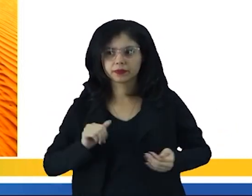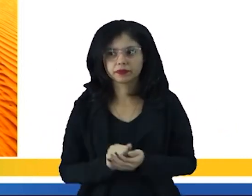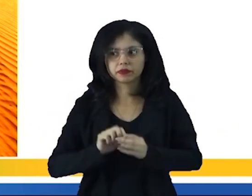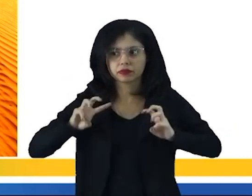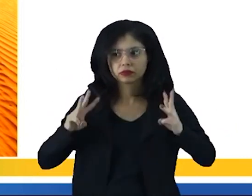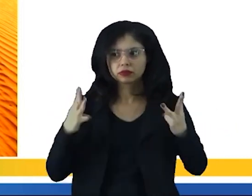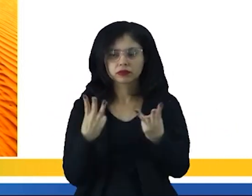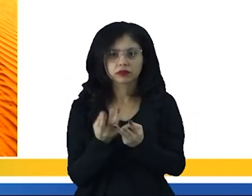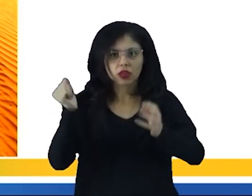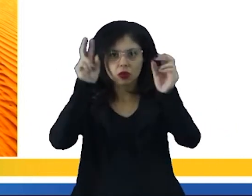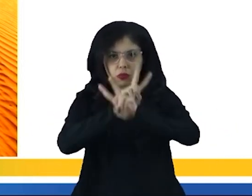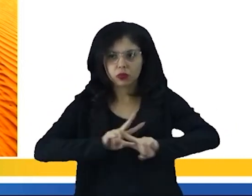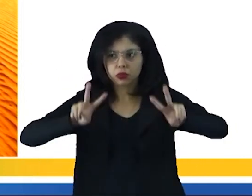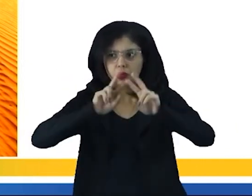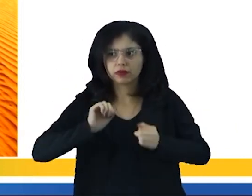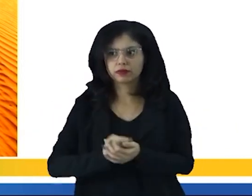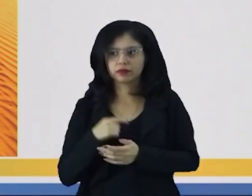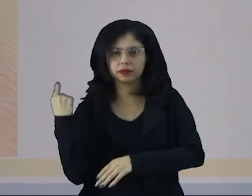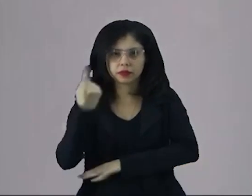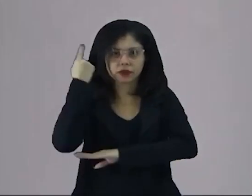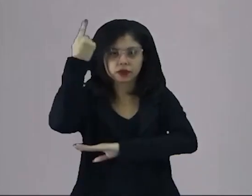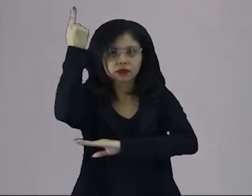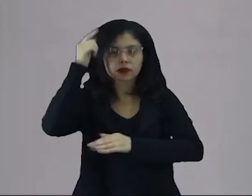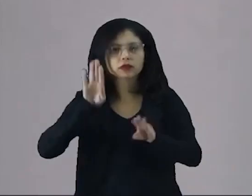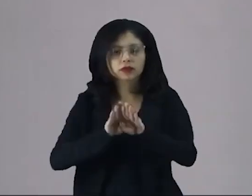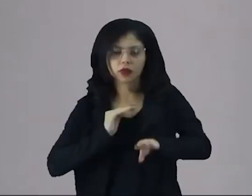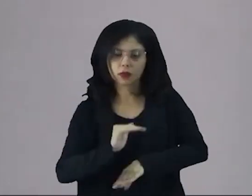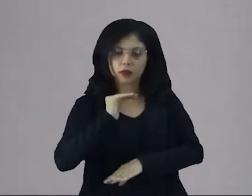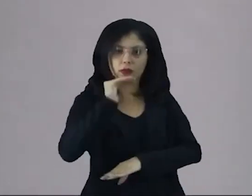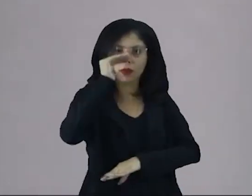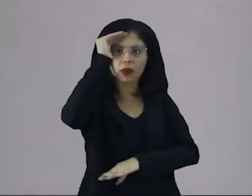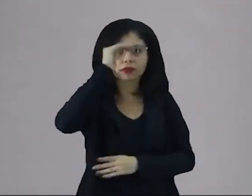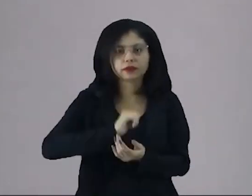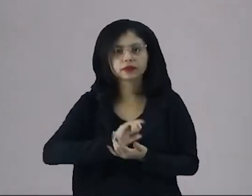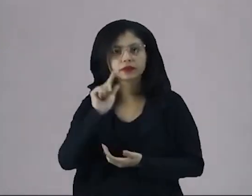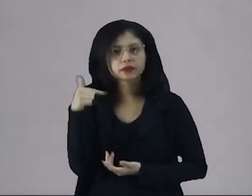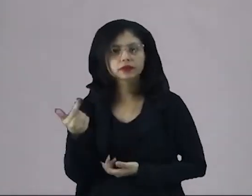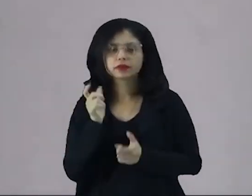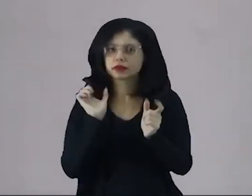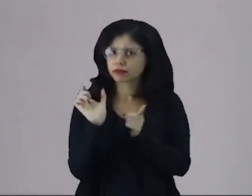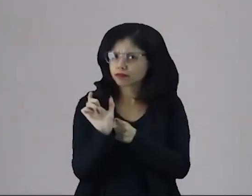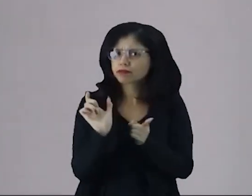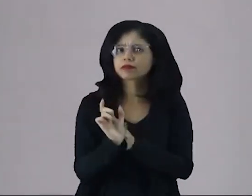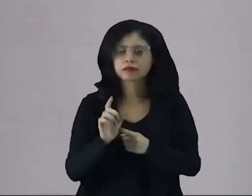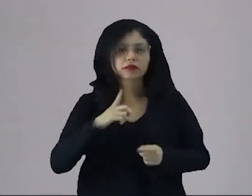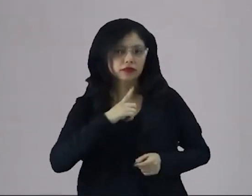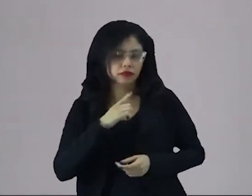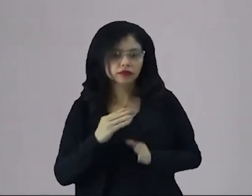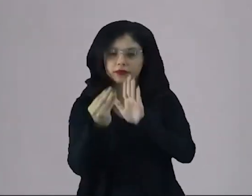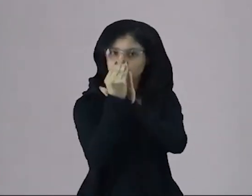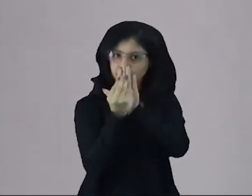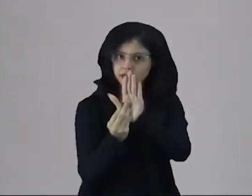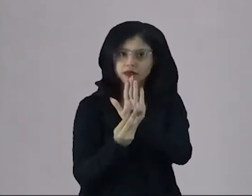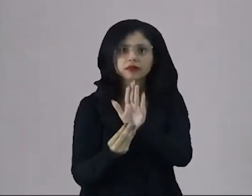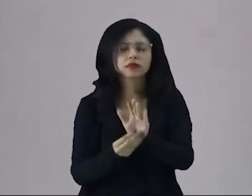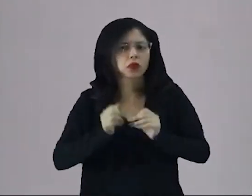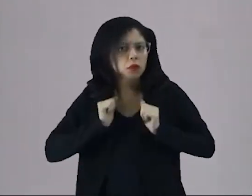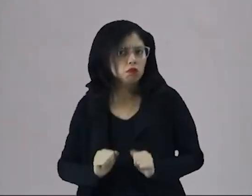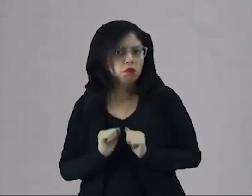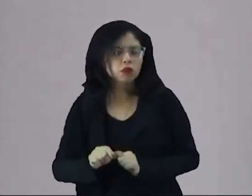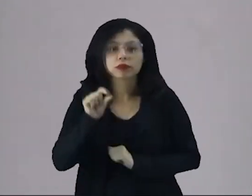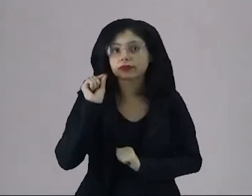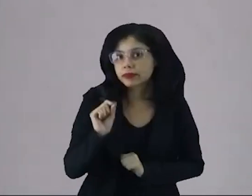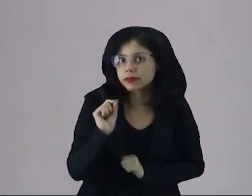ar, altitude e latitude. Em outras palavras, você pegando todos esses fatores, eles permitem com